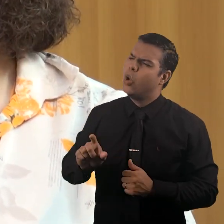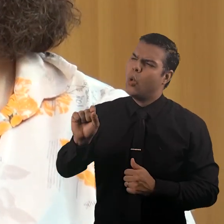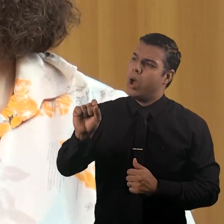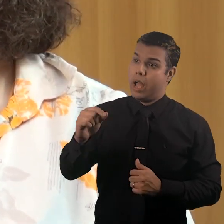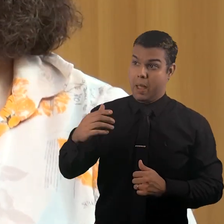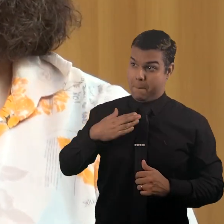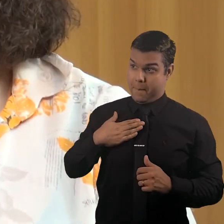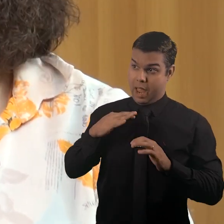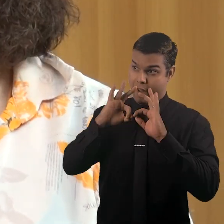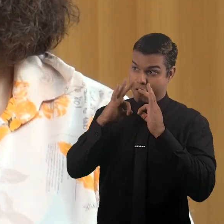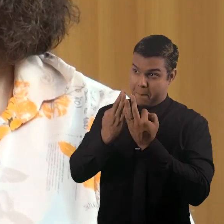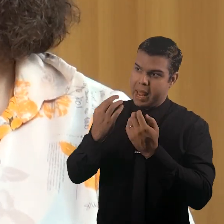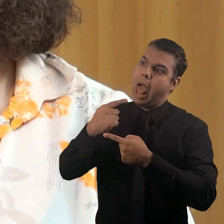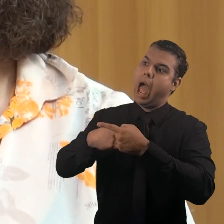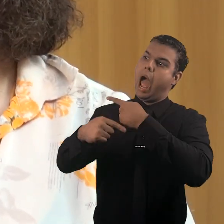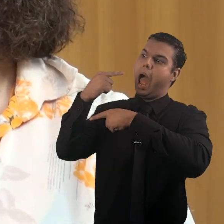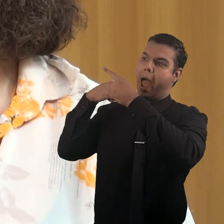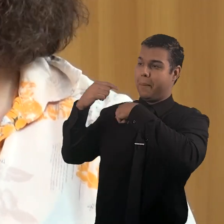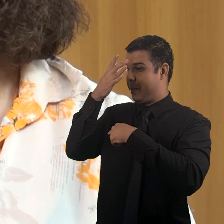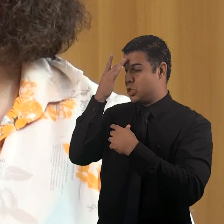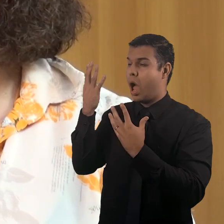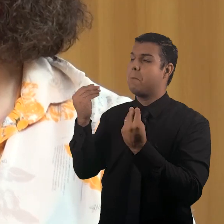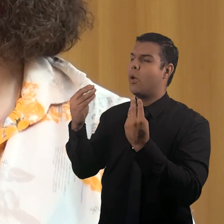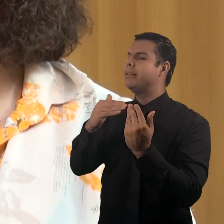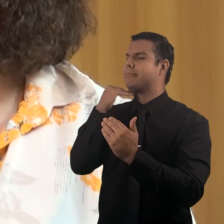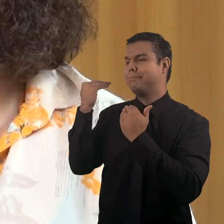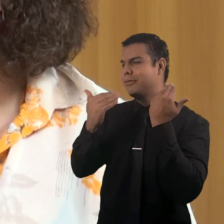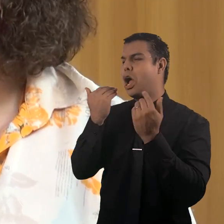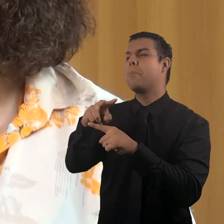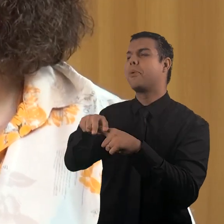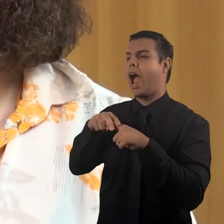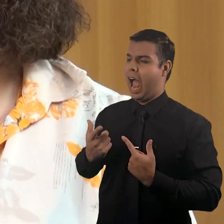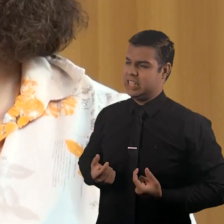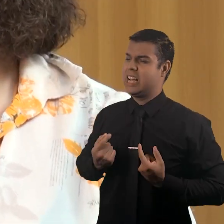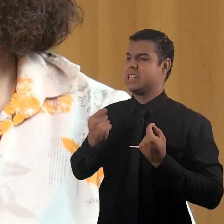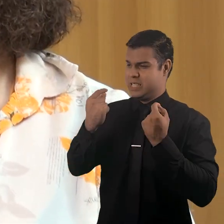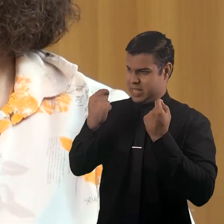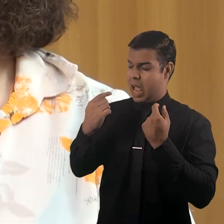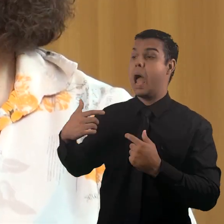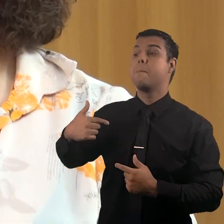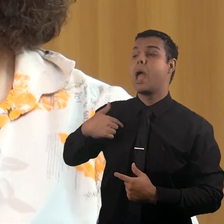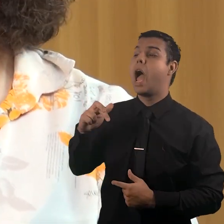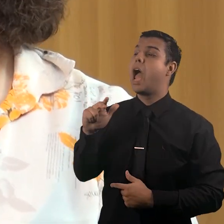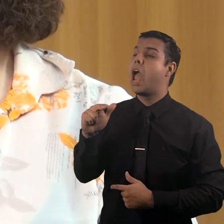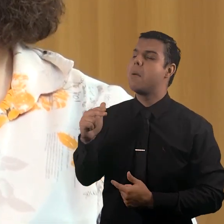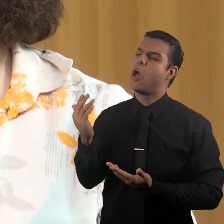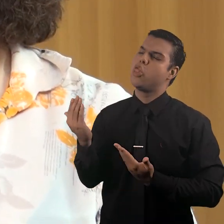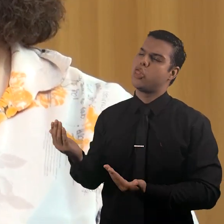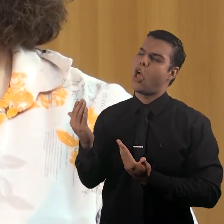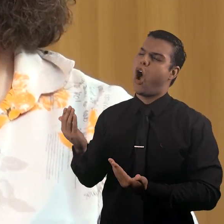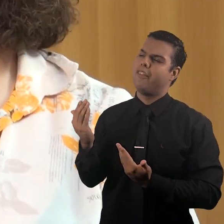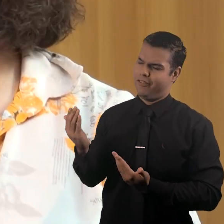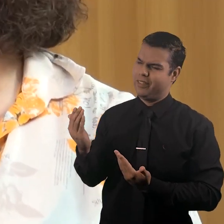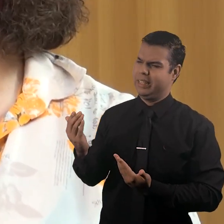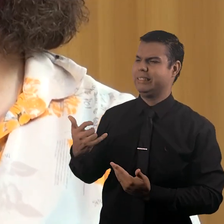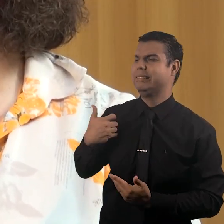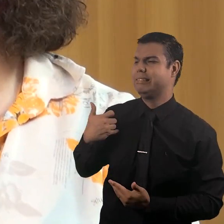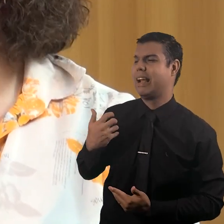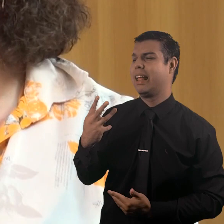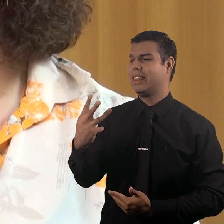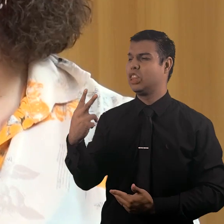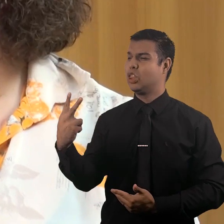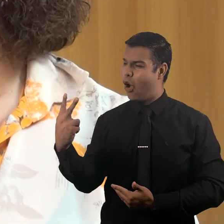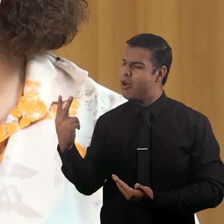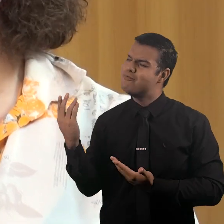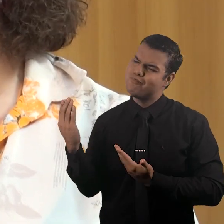Eu sou filha de uma família onde muitas pessoas já morreram de câncer. E quando a minha irmã mais nova foi diagnosticada com câncer de mama